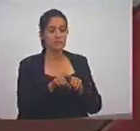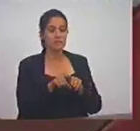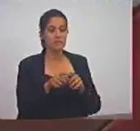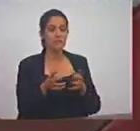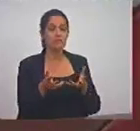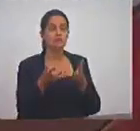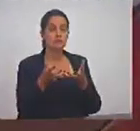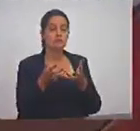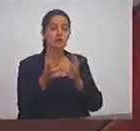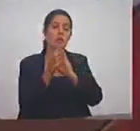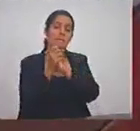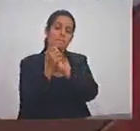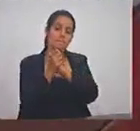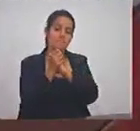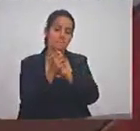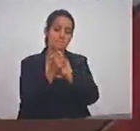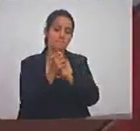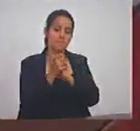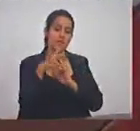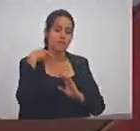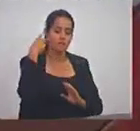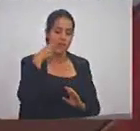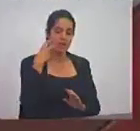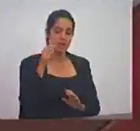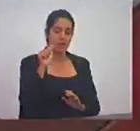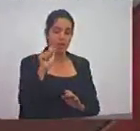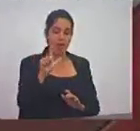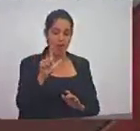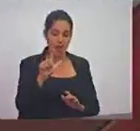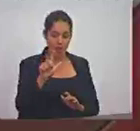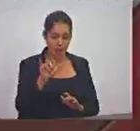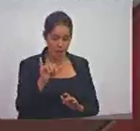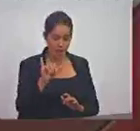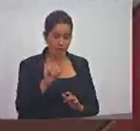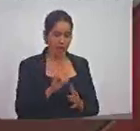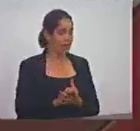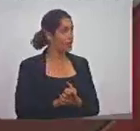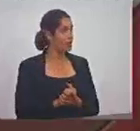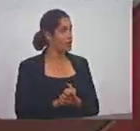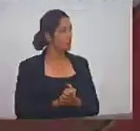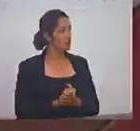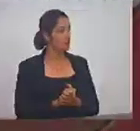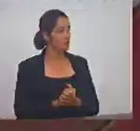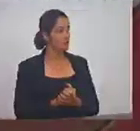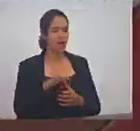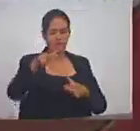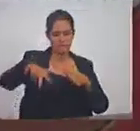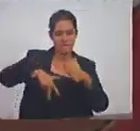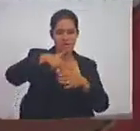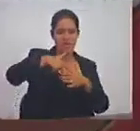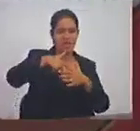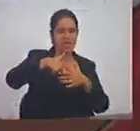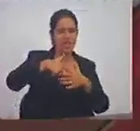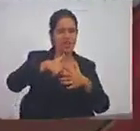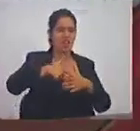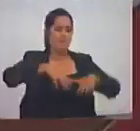que há 15 dias atrás, o próprio Emerson veio aqui nessa tribuna fazer bravata, ele fazia assim, olha, certo? Quanto